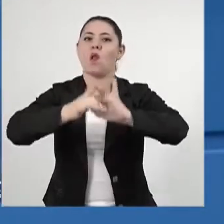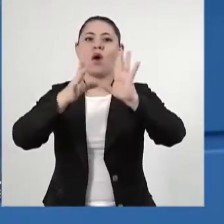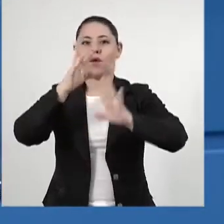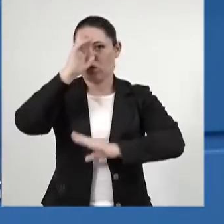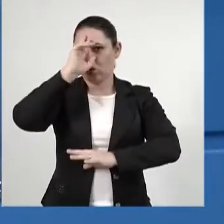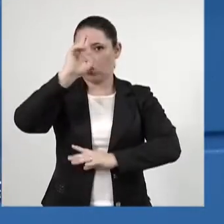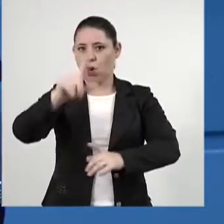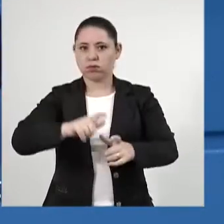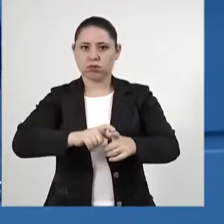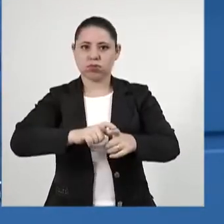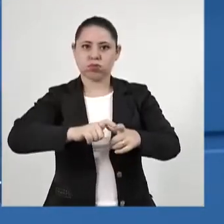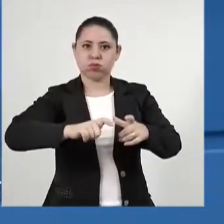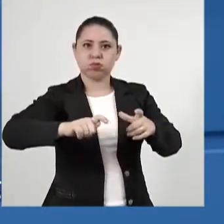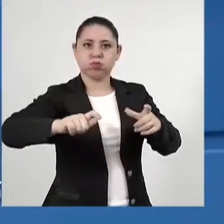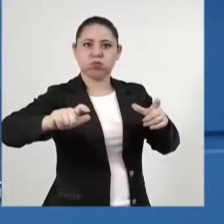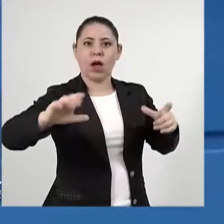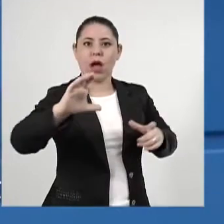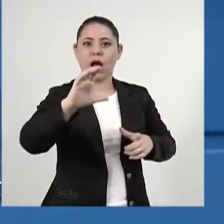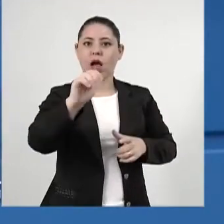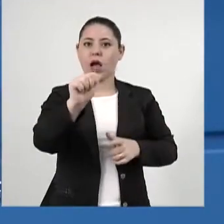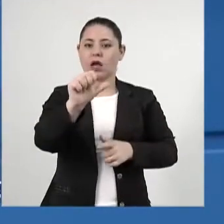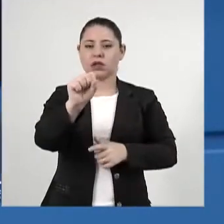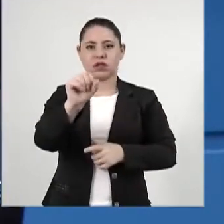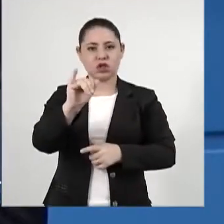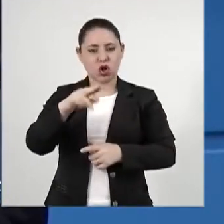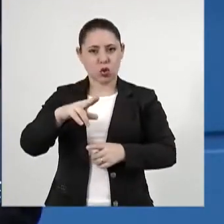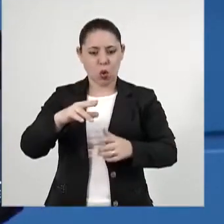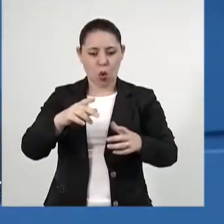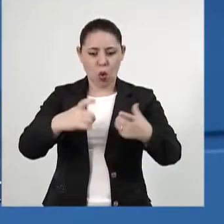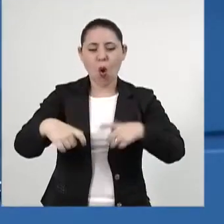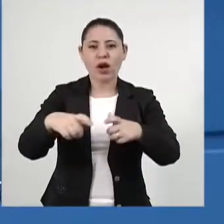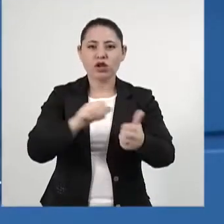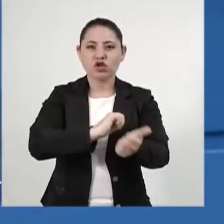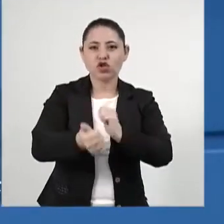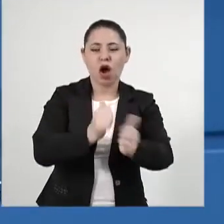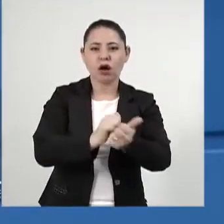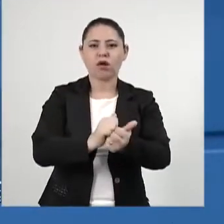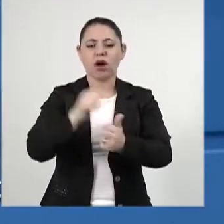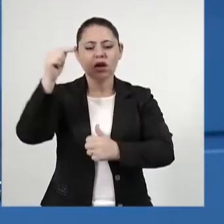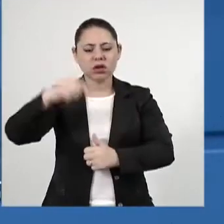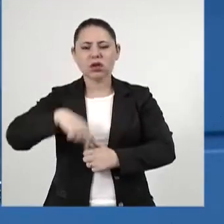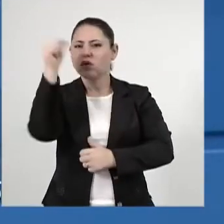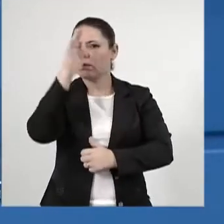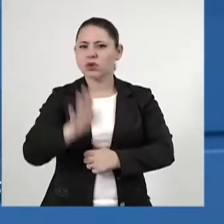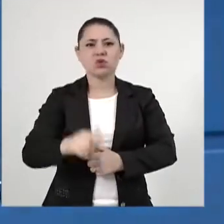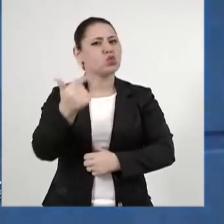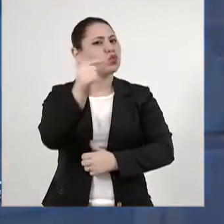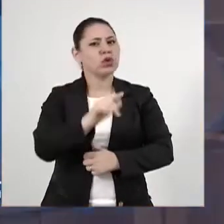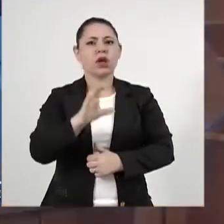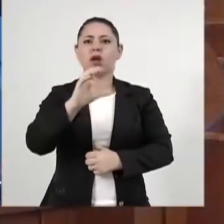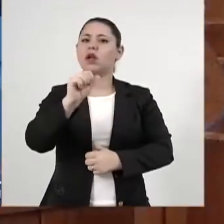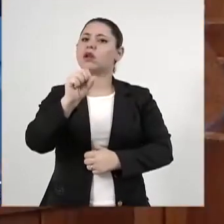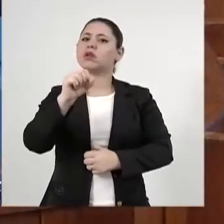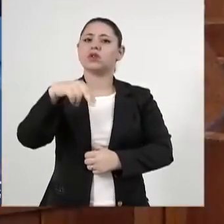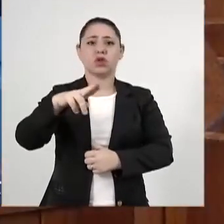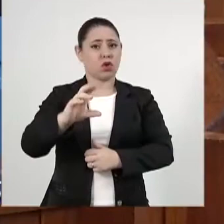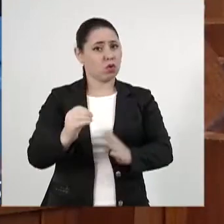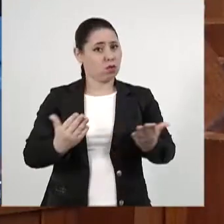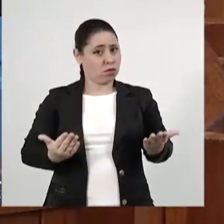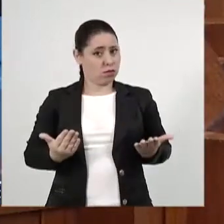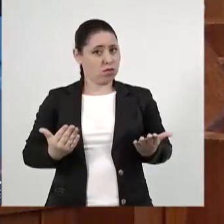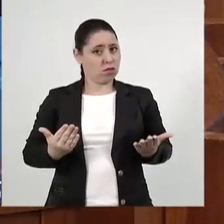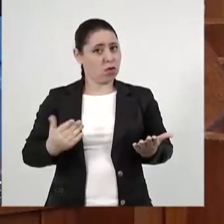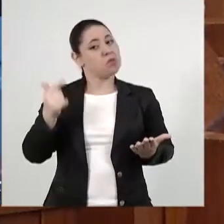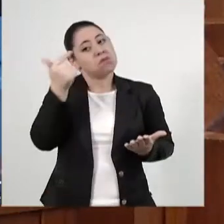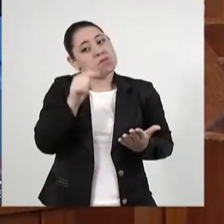dos maiores cassinos dos Estados Unidos. Aí pergunto a Vossa Excelência, aqui no Brasil não temos cassino, pelo menos